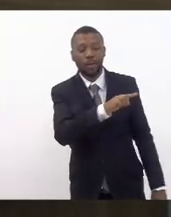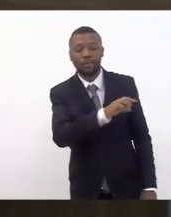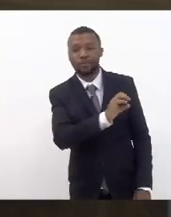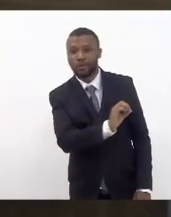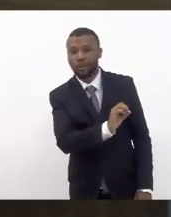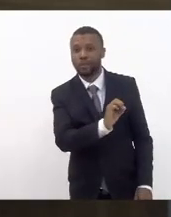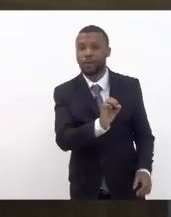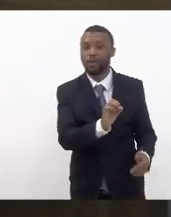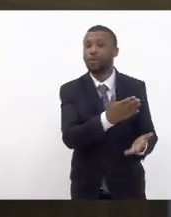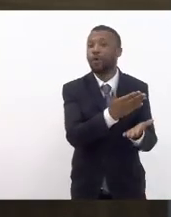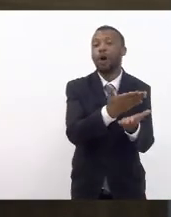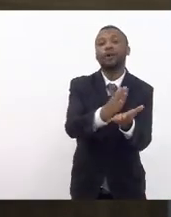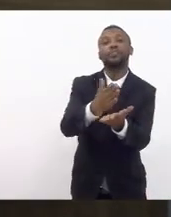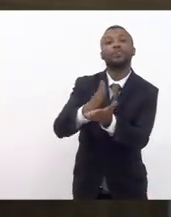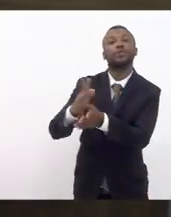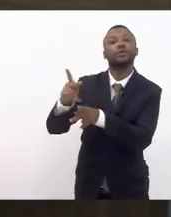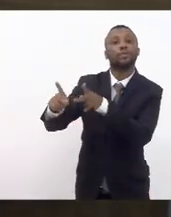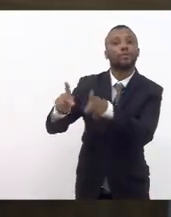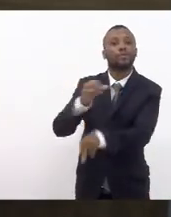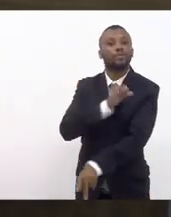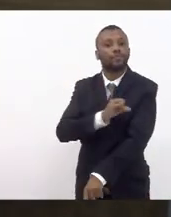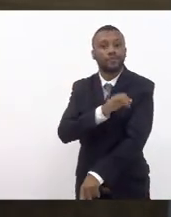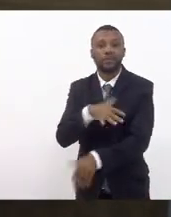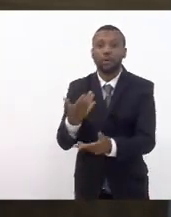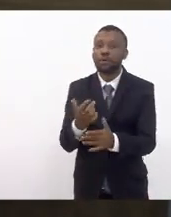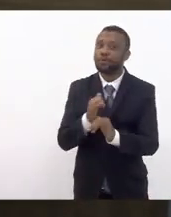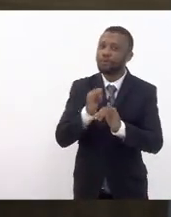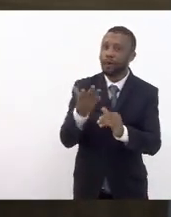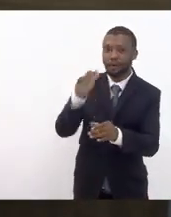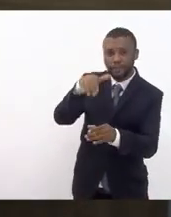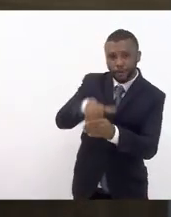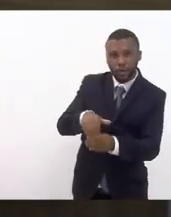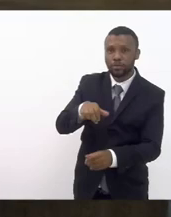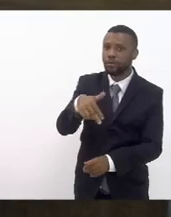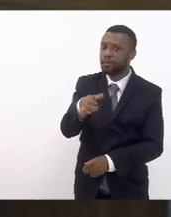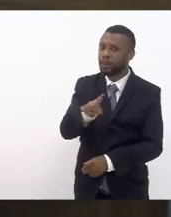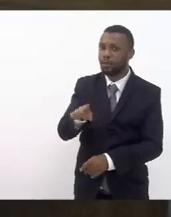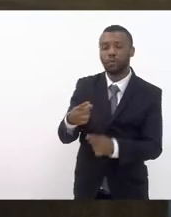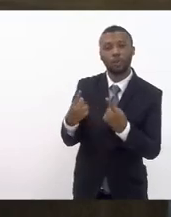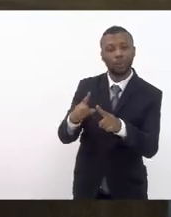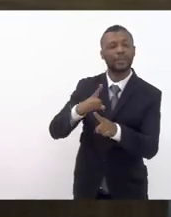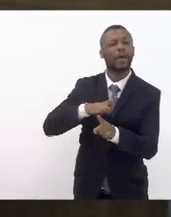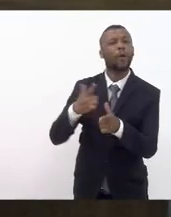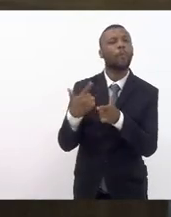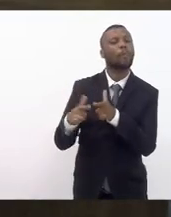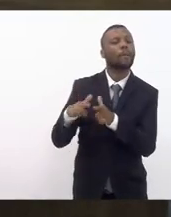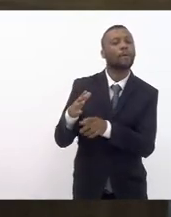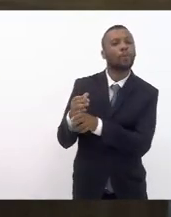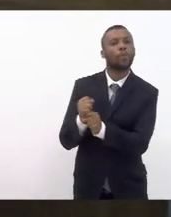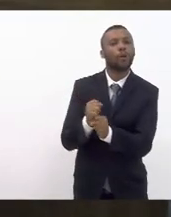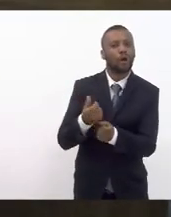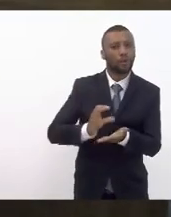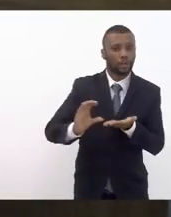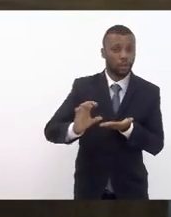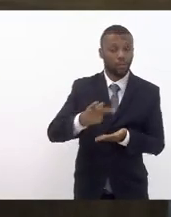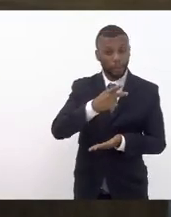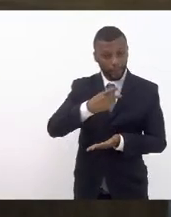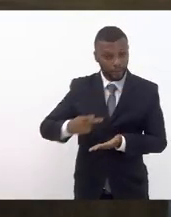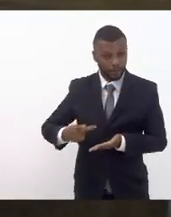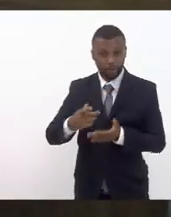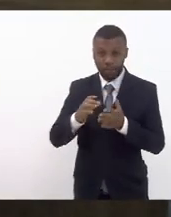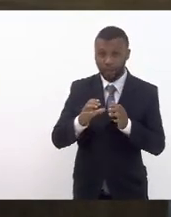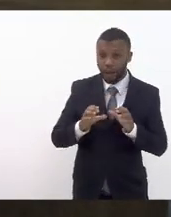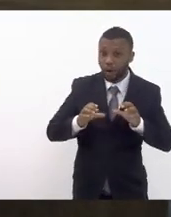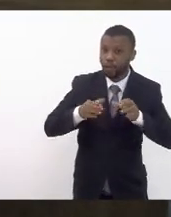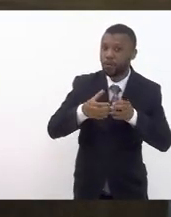da população do Rio de Janeiro. Com o meu voto eu não permitirei. Há uma questão orçamentária, e eu fui presidente da Comissão de Orçamento dessa Casa,